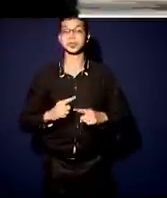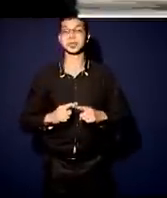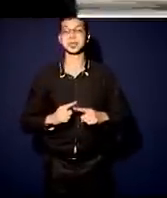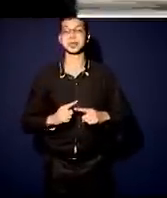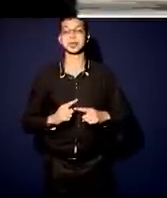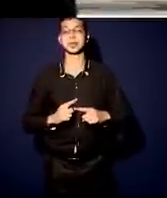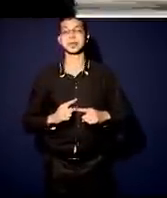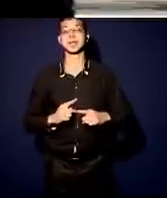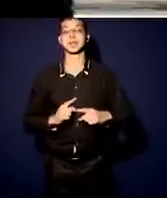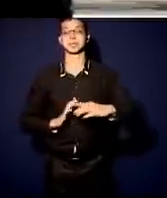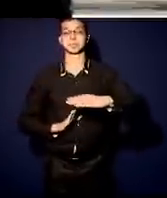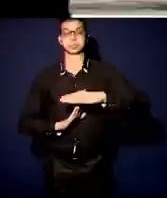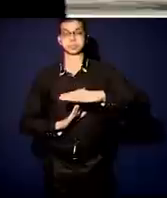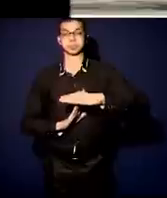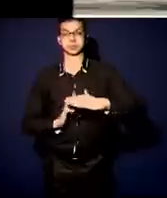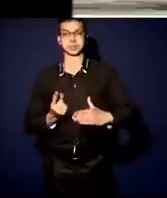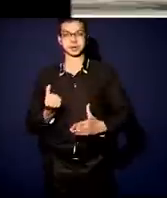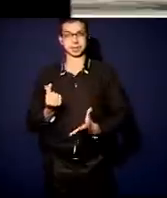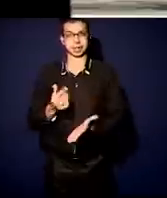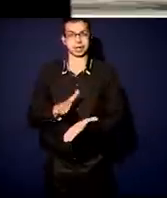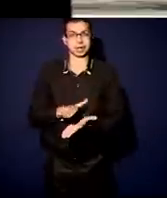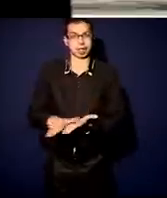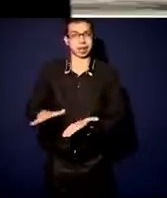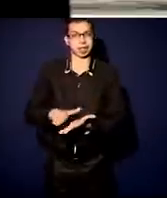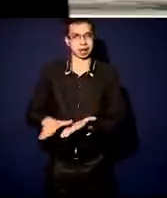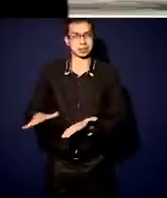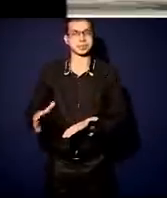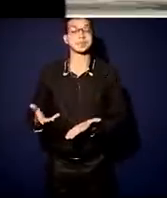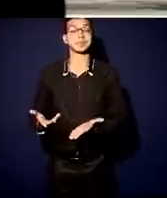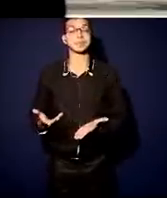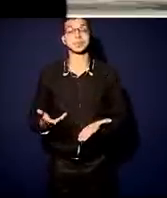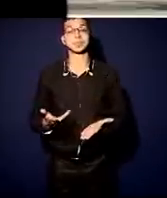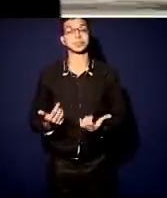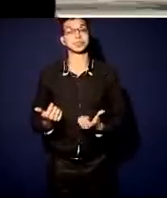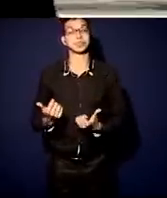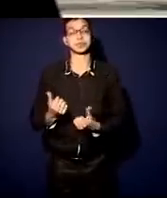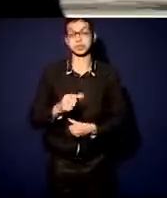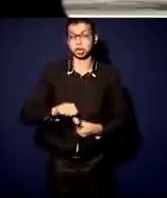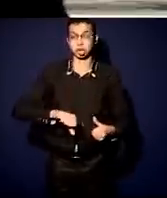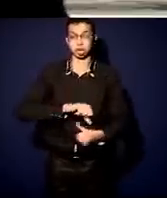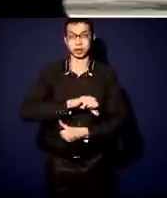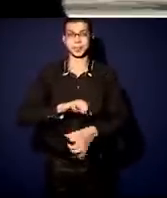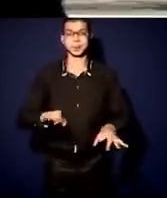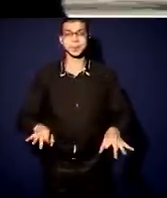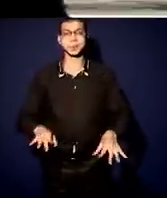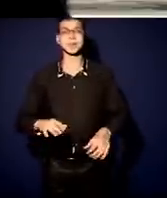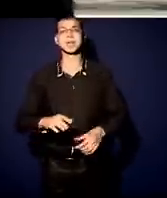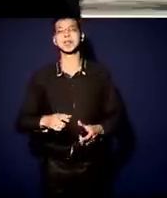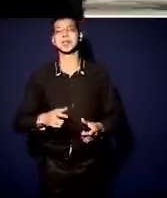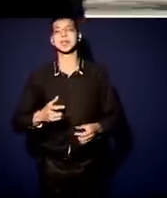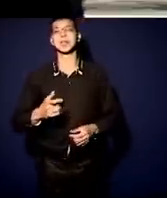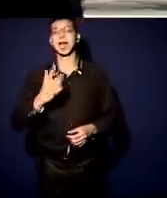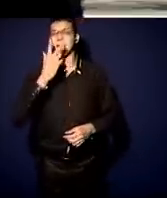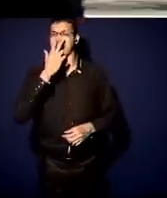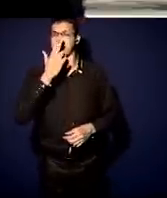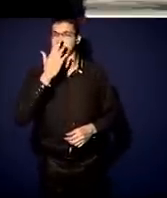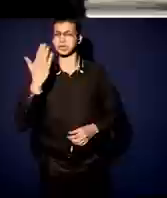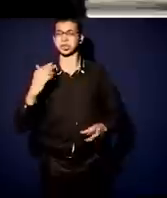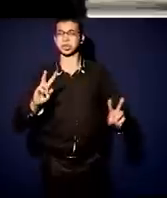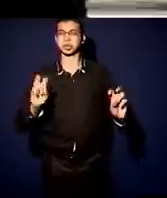gastos é o déficit primário para esse ano deve ser menor do que aquele que tava lá no orçamento que era de